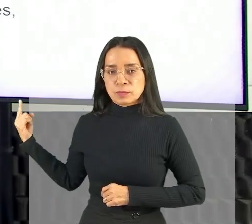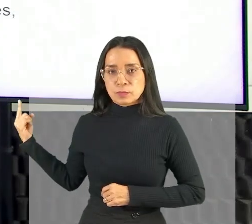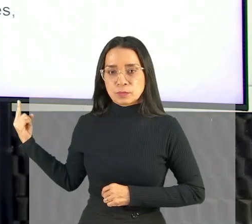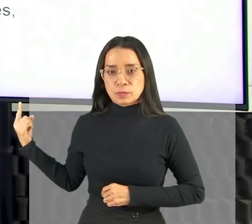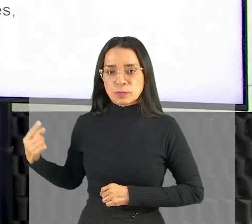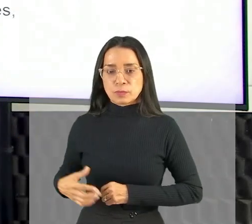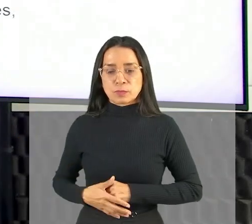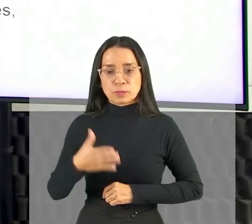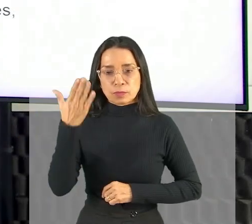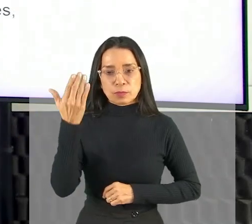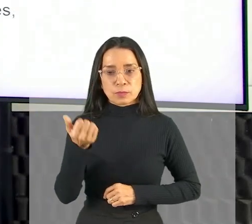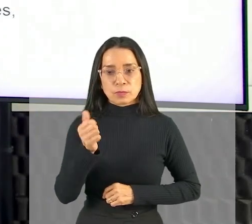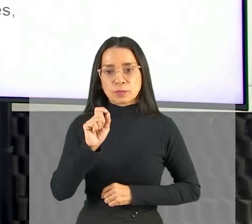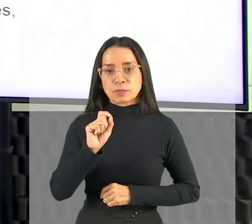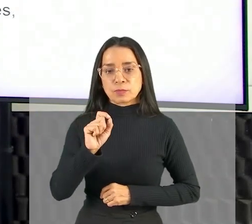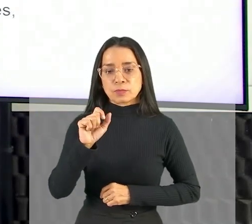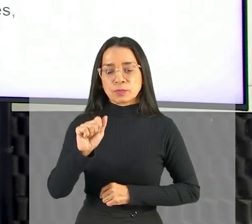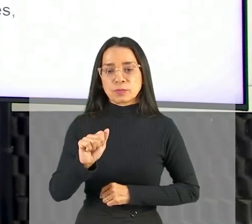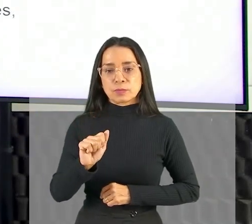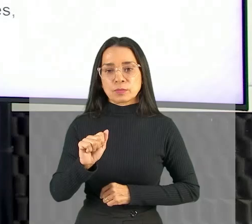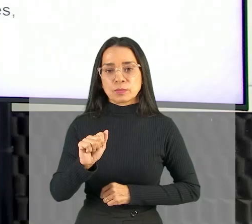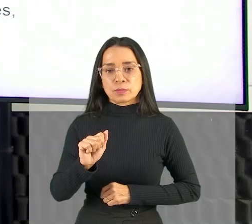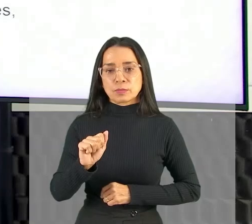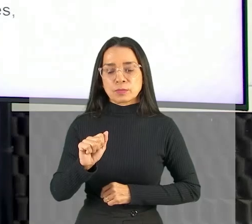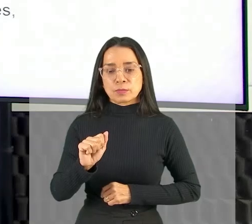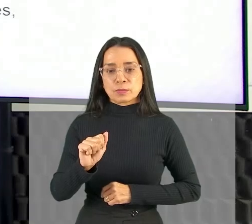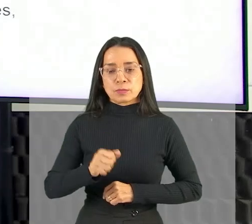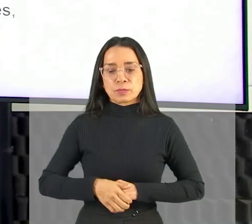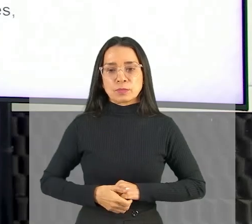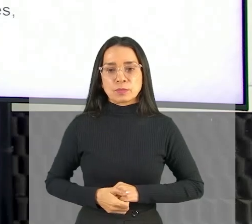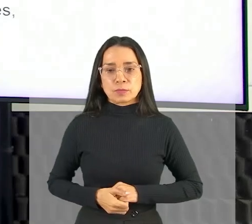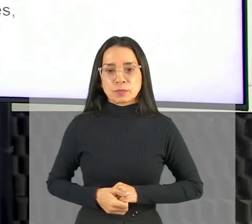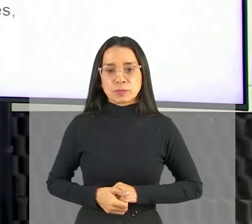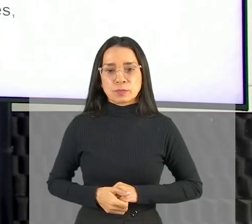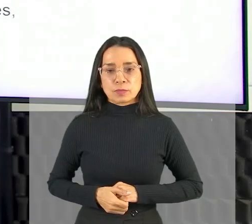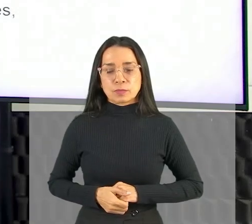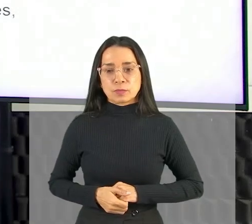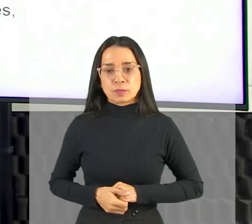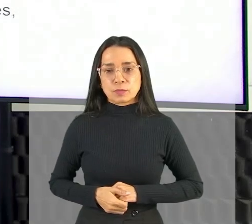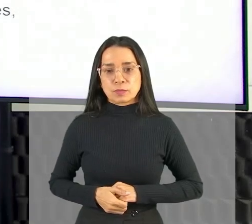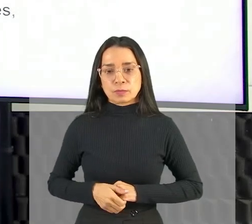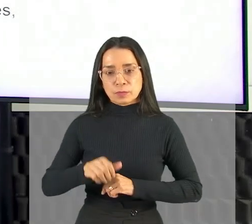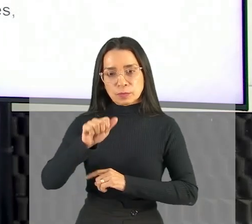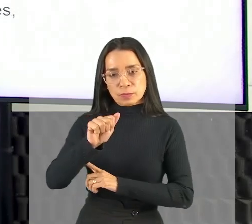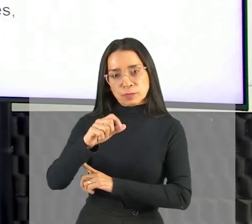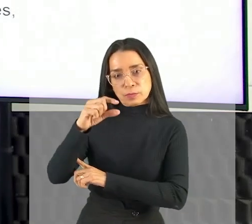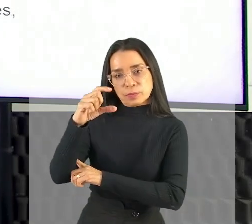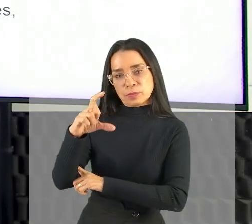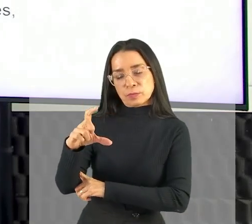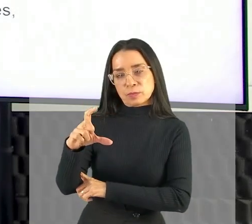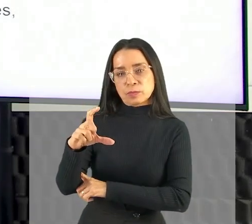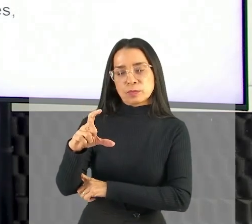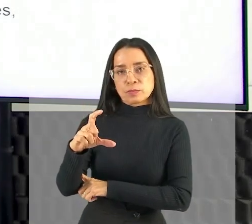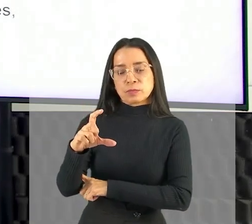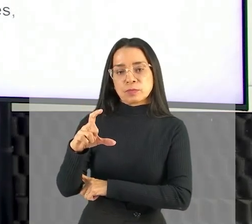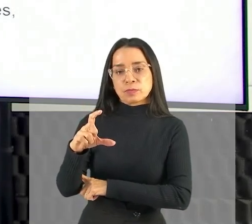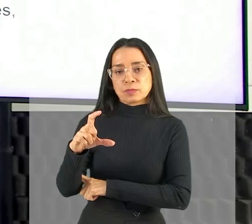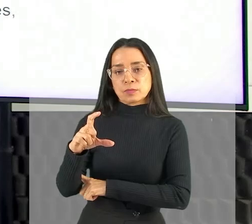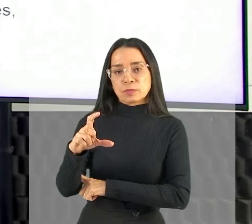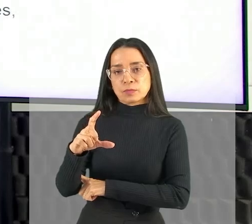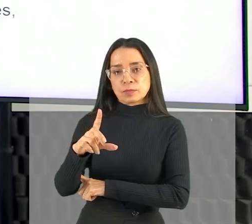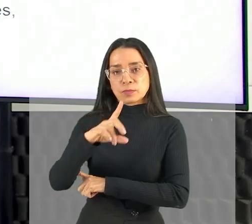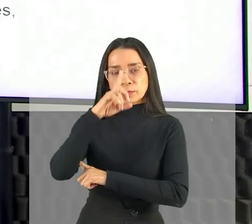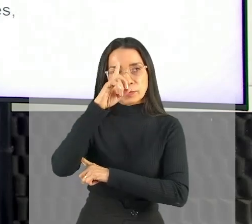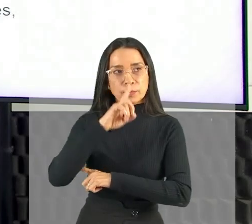a gente já sabe que aá né o gênio dominante azão amarelo tá